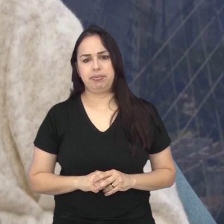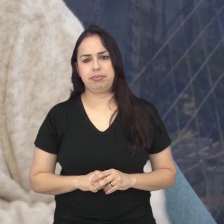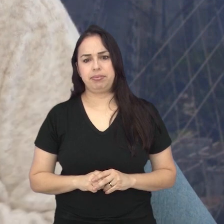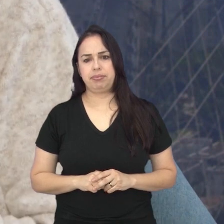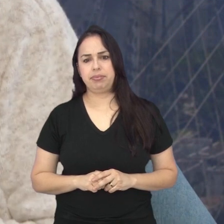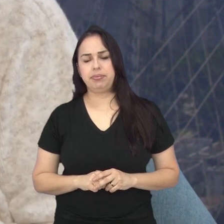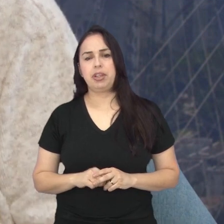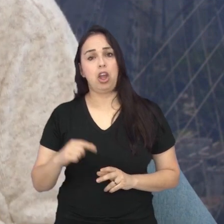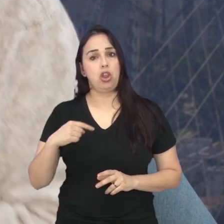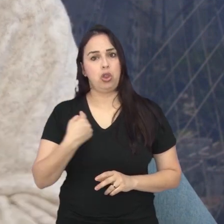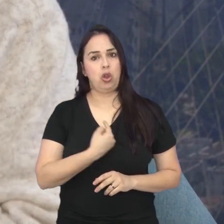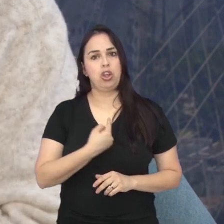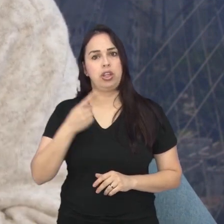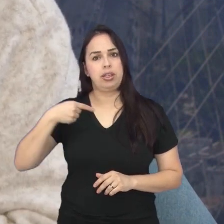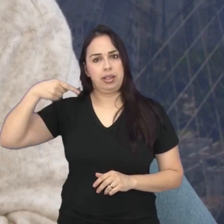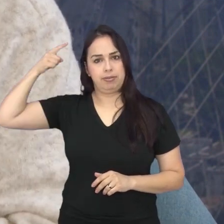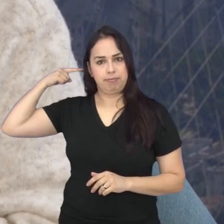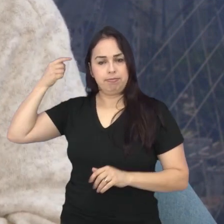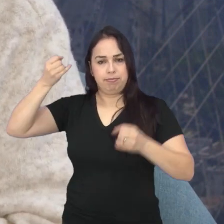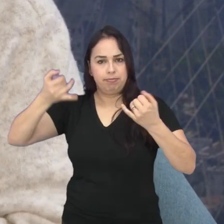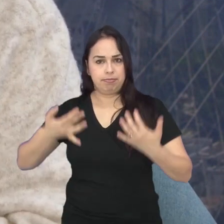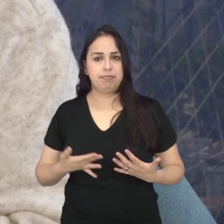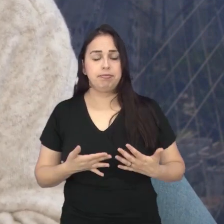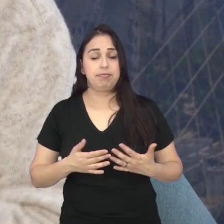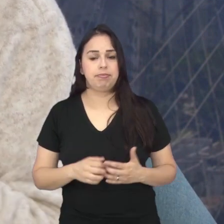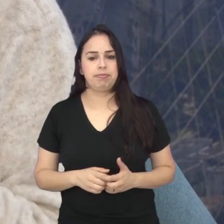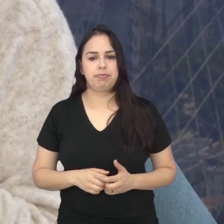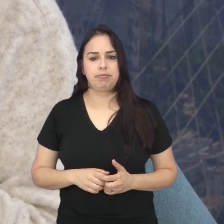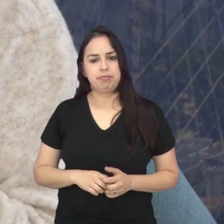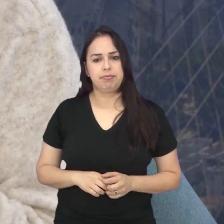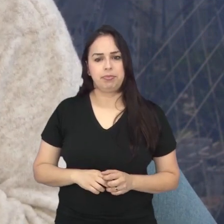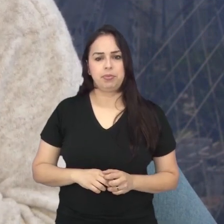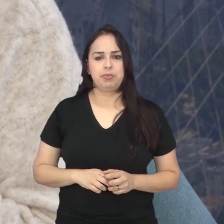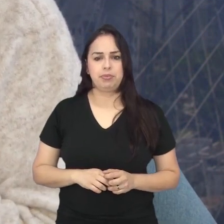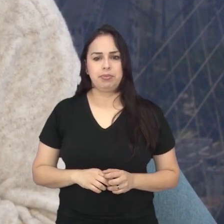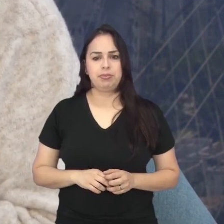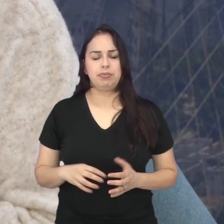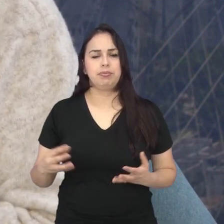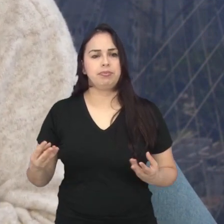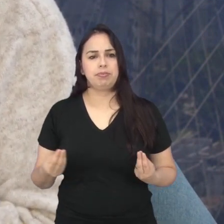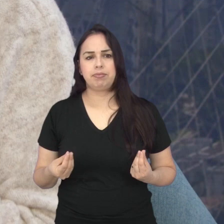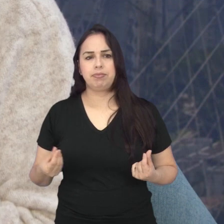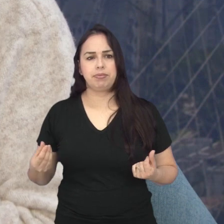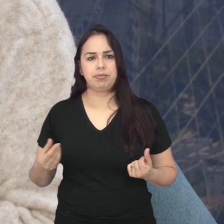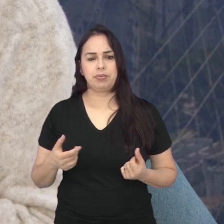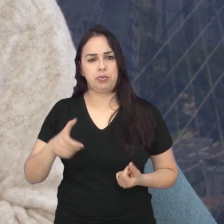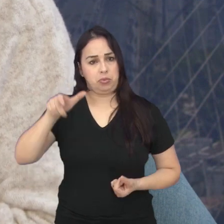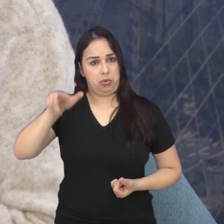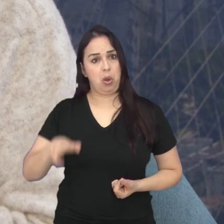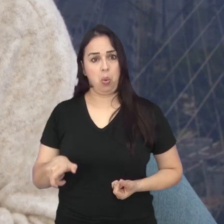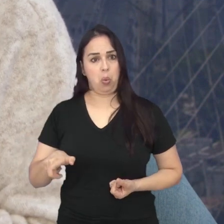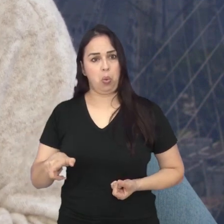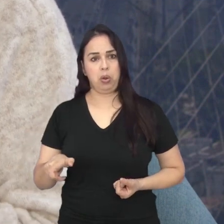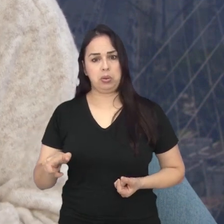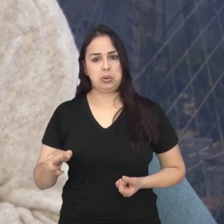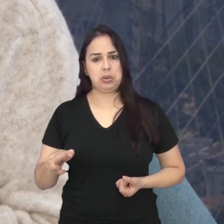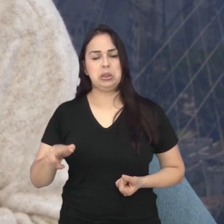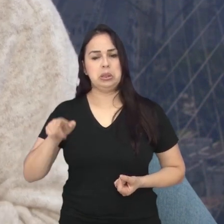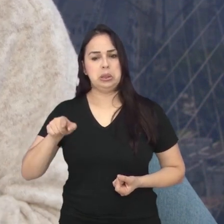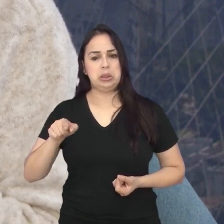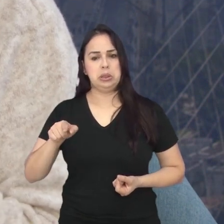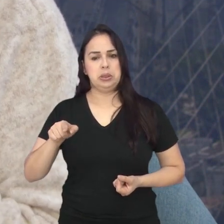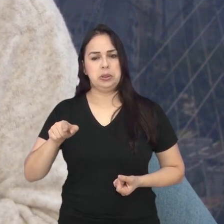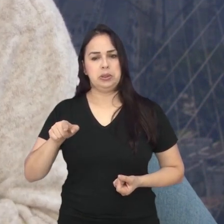Inclusive, como a gente havia mencionado anteriormente, muitas vezes o abusador, né, o